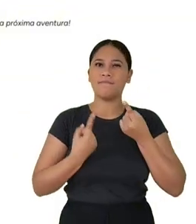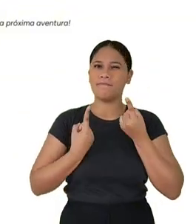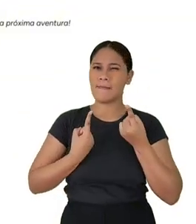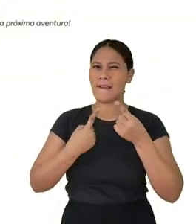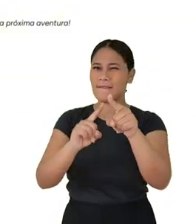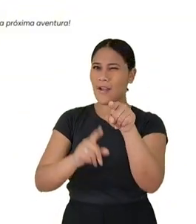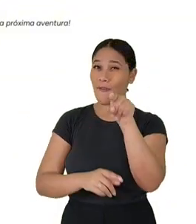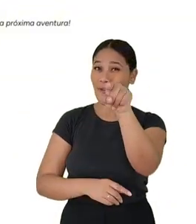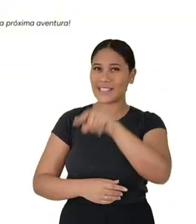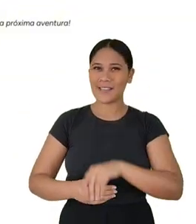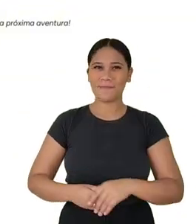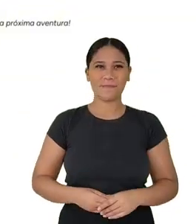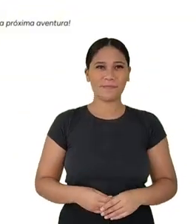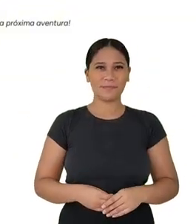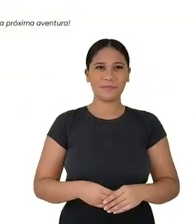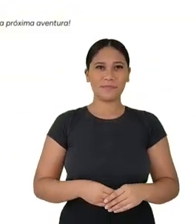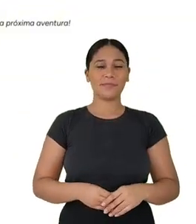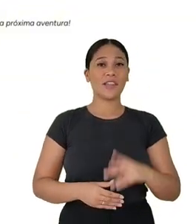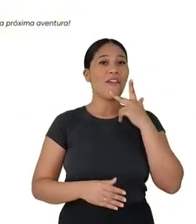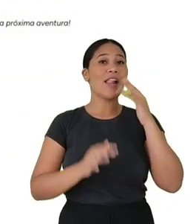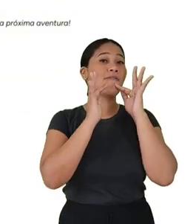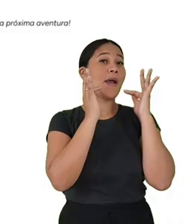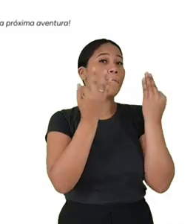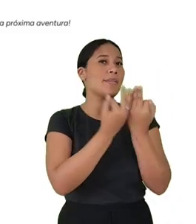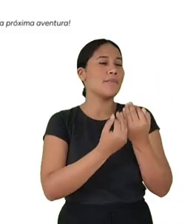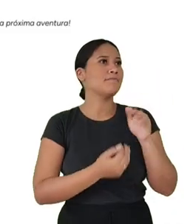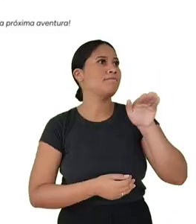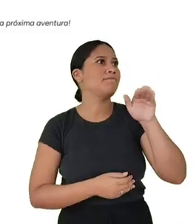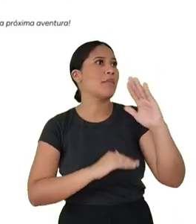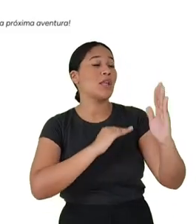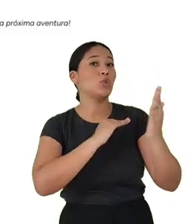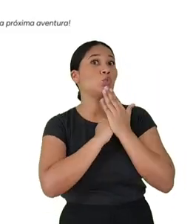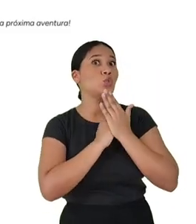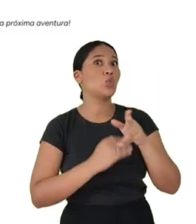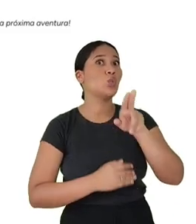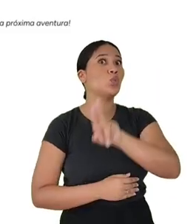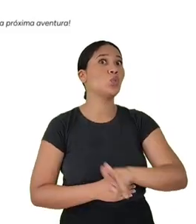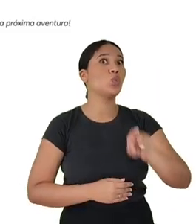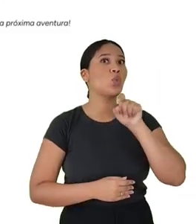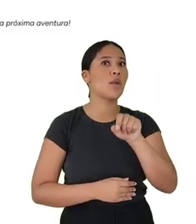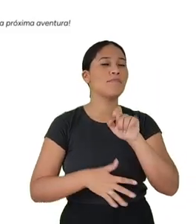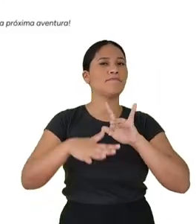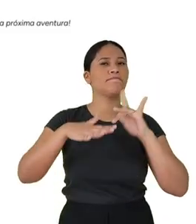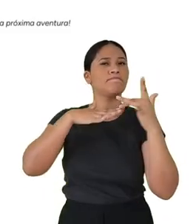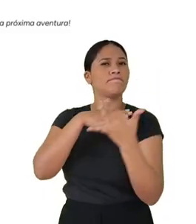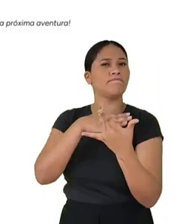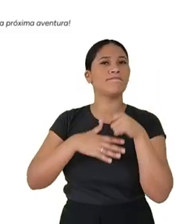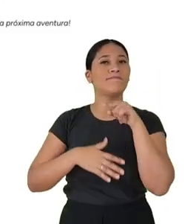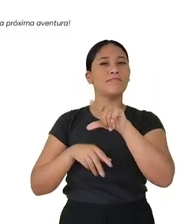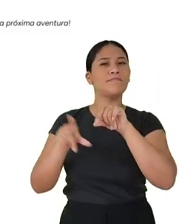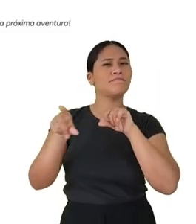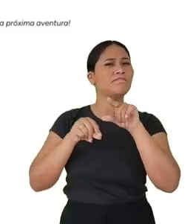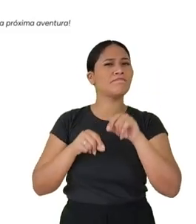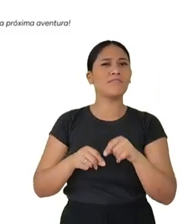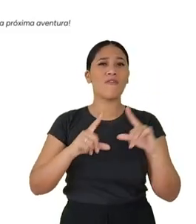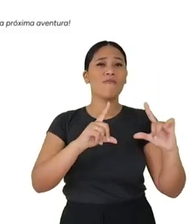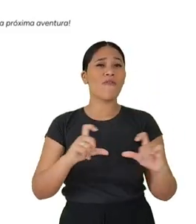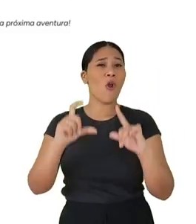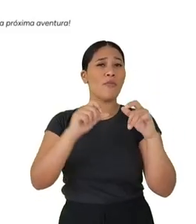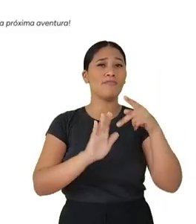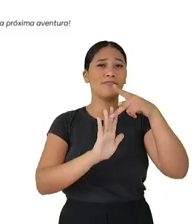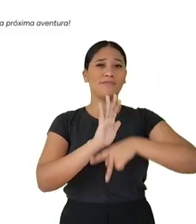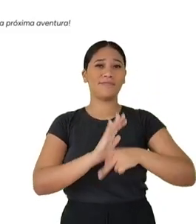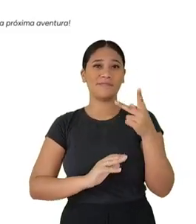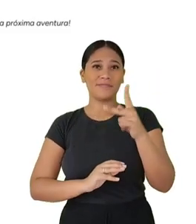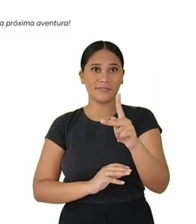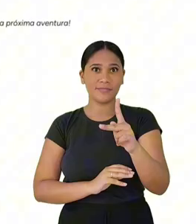agora temos um último desafio para você. Fale com seu familiar e peça ajuda para utilizar uma rede